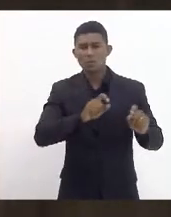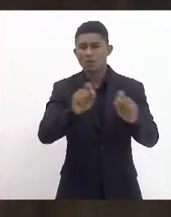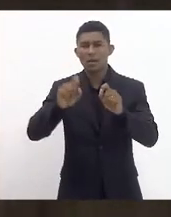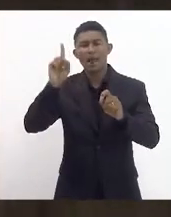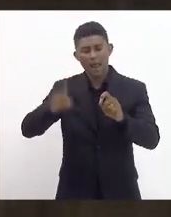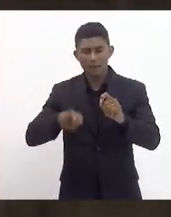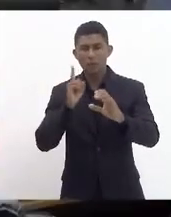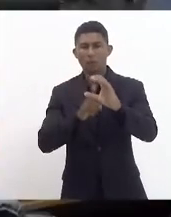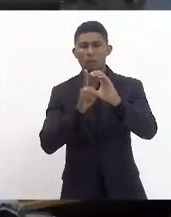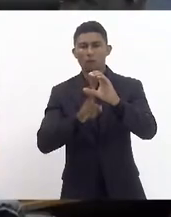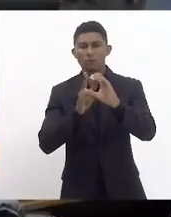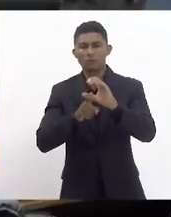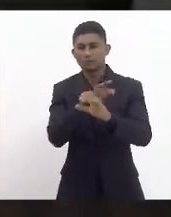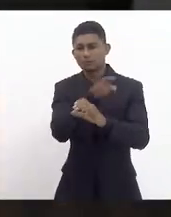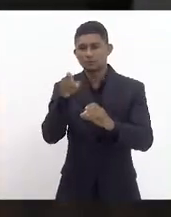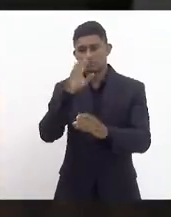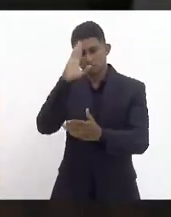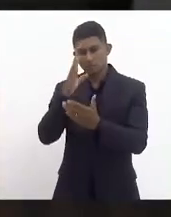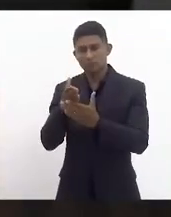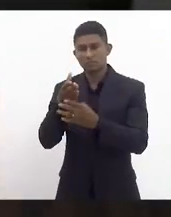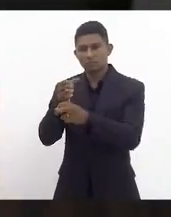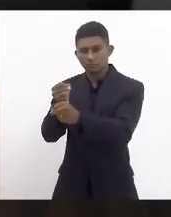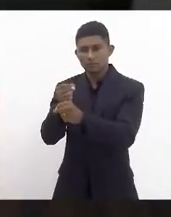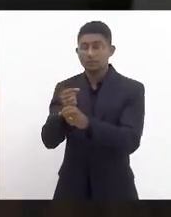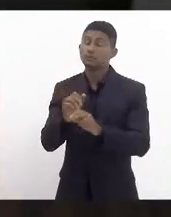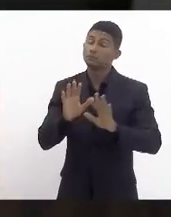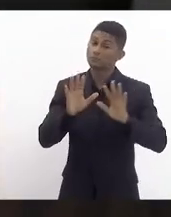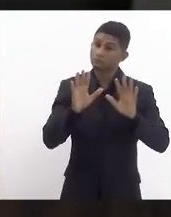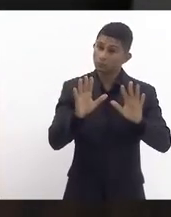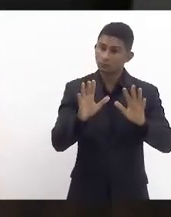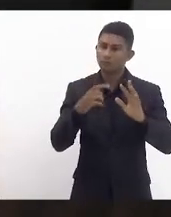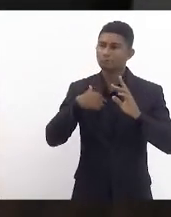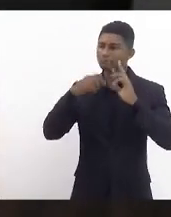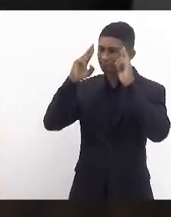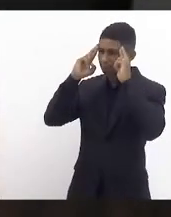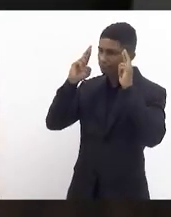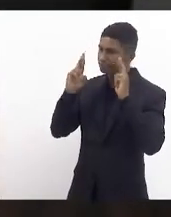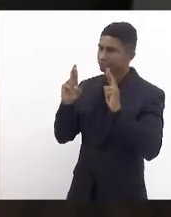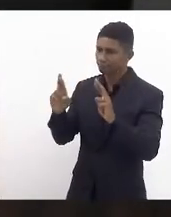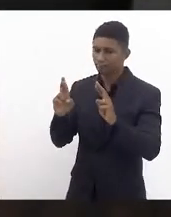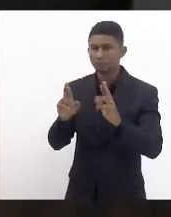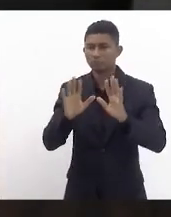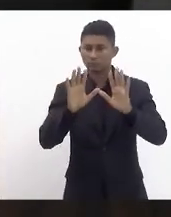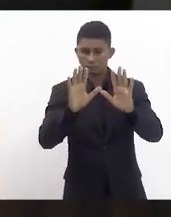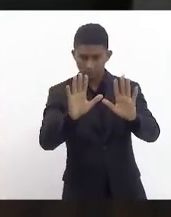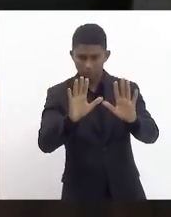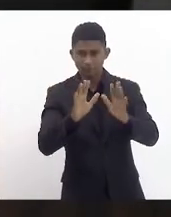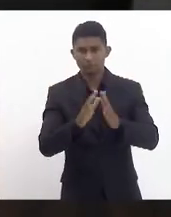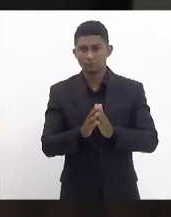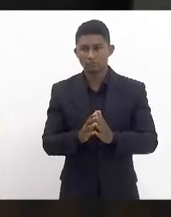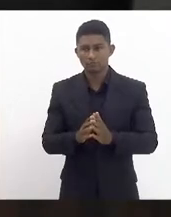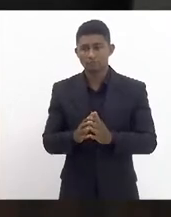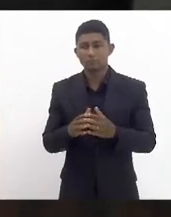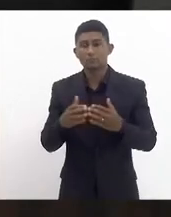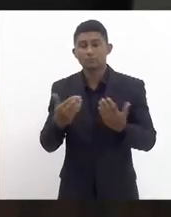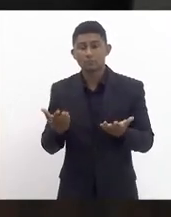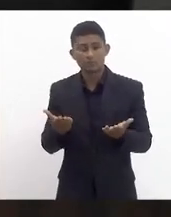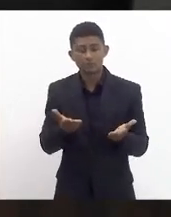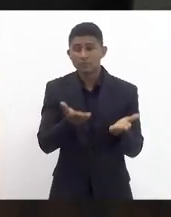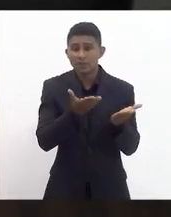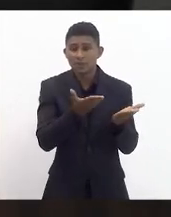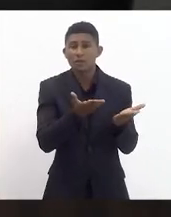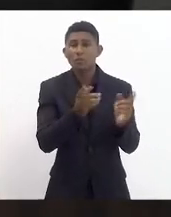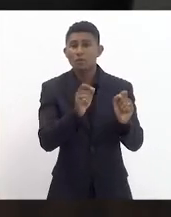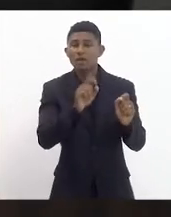Obrigado, presidente. Deputado Alexandre, com todo respeito aqui, né, para defender a deputada Dani, mas não pode um servidor, porque ele é um servidor público